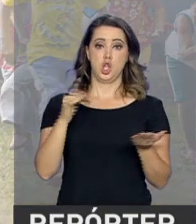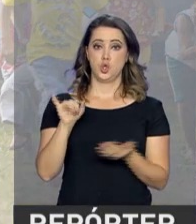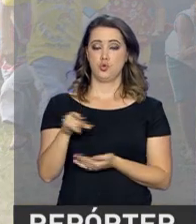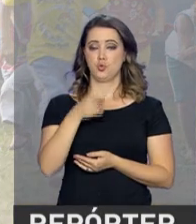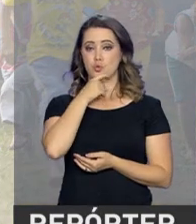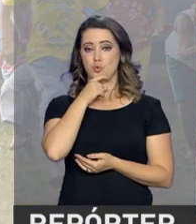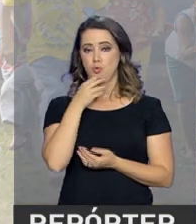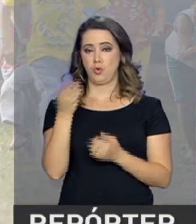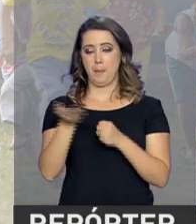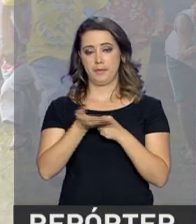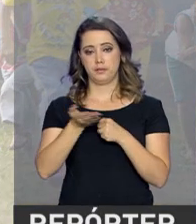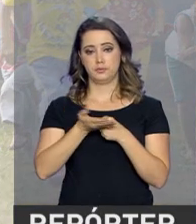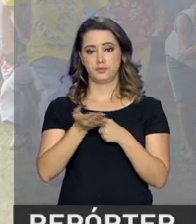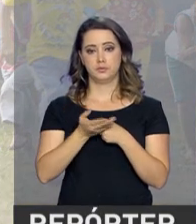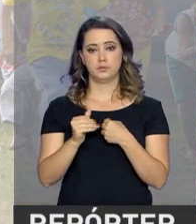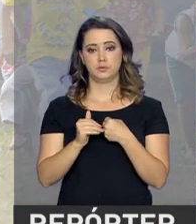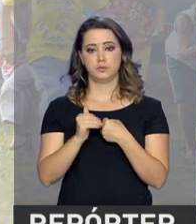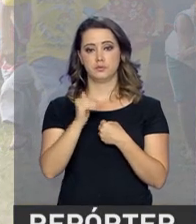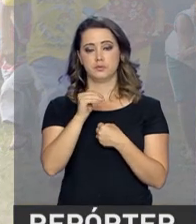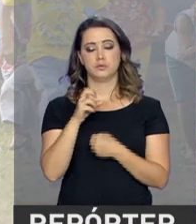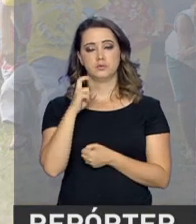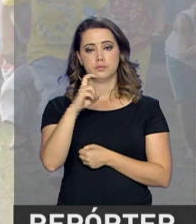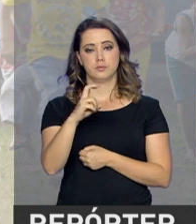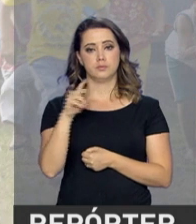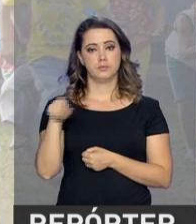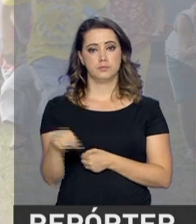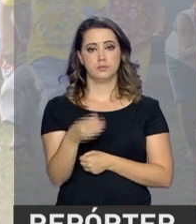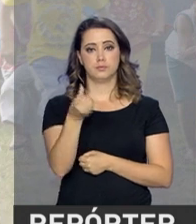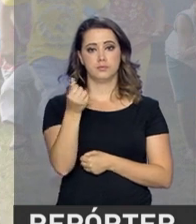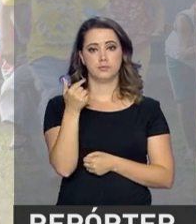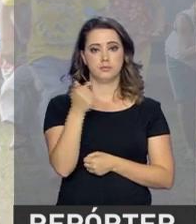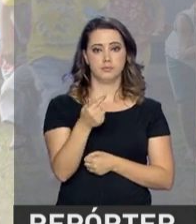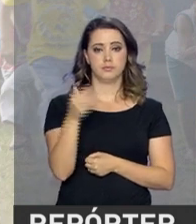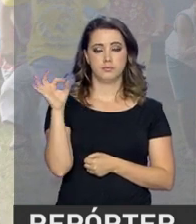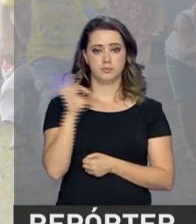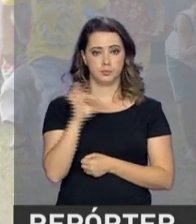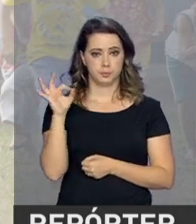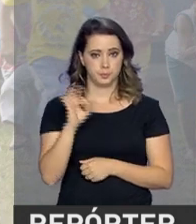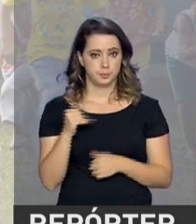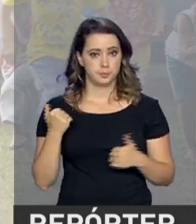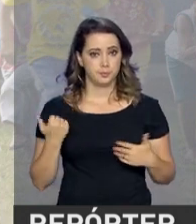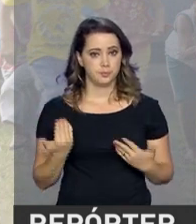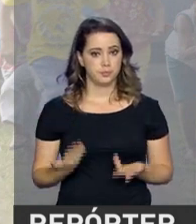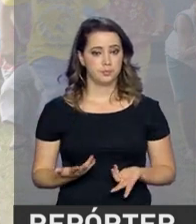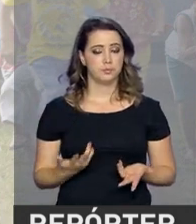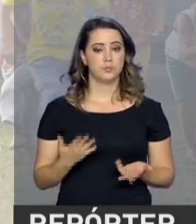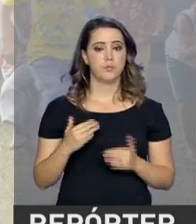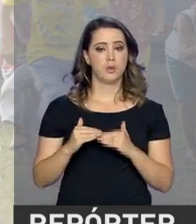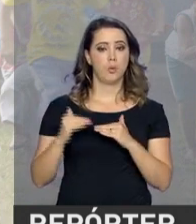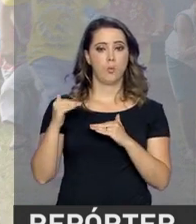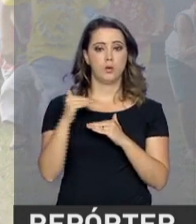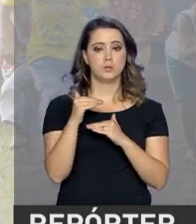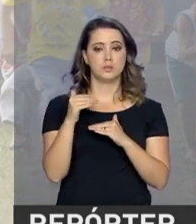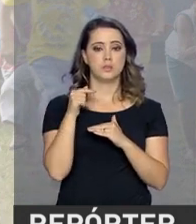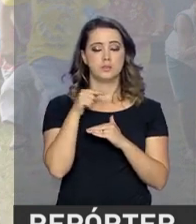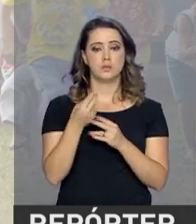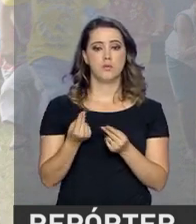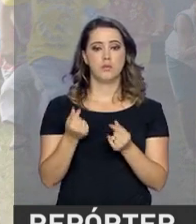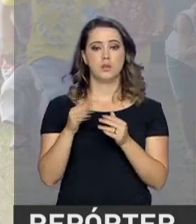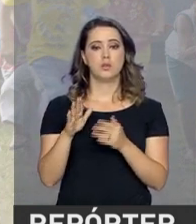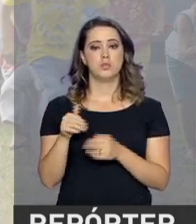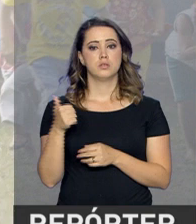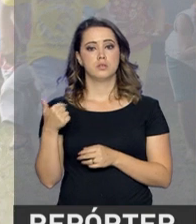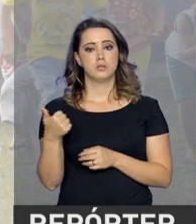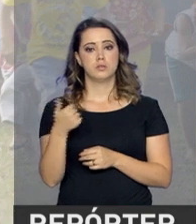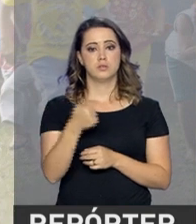o valor médio do bolsa família será reajustado em 5,67 por cento com a alteração este valor